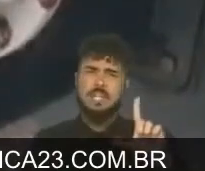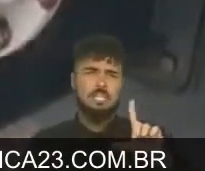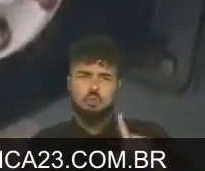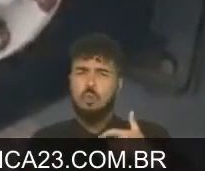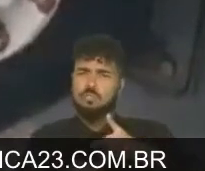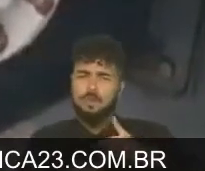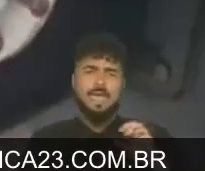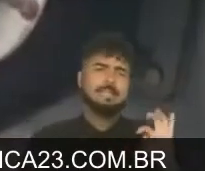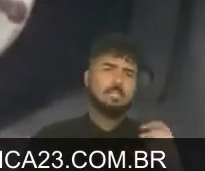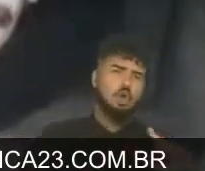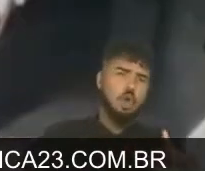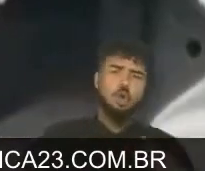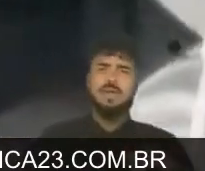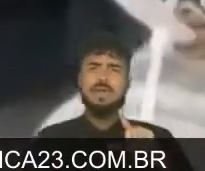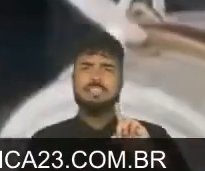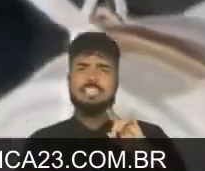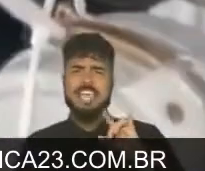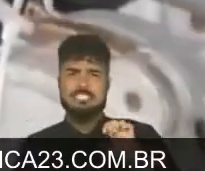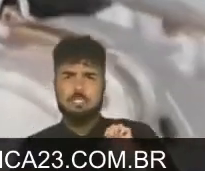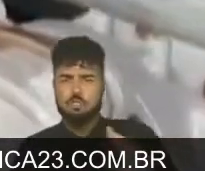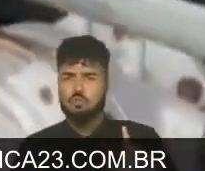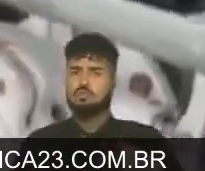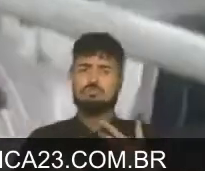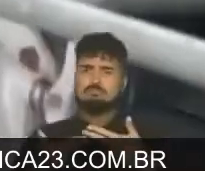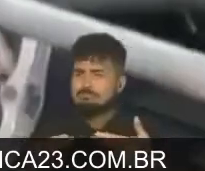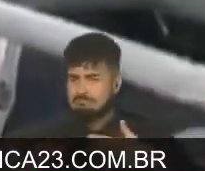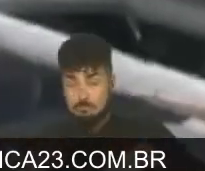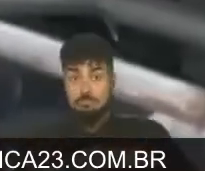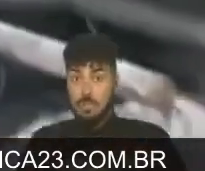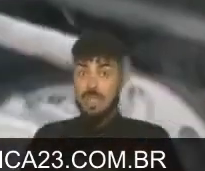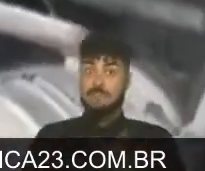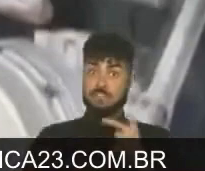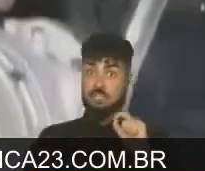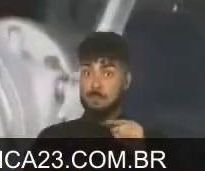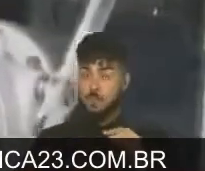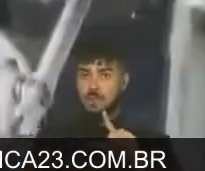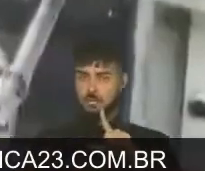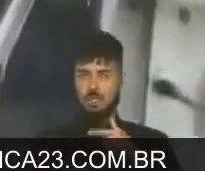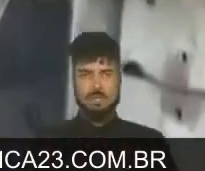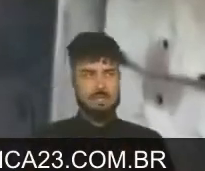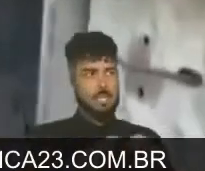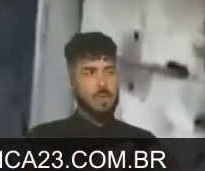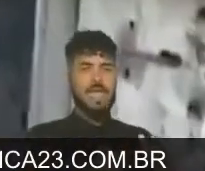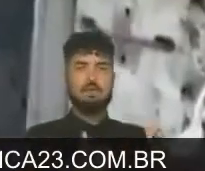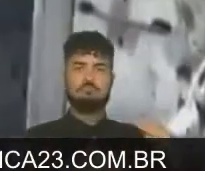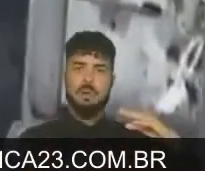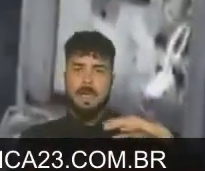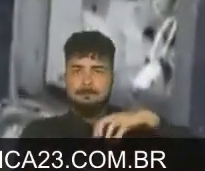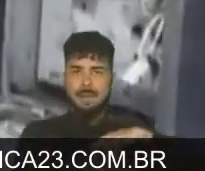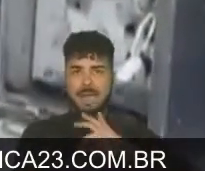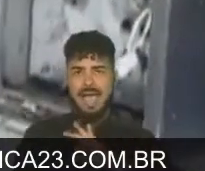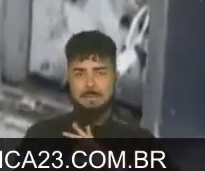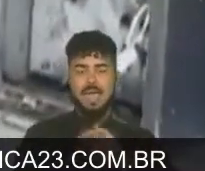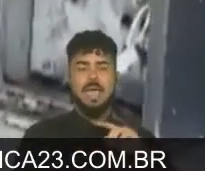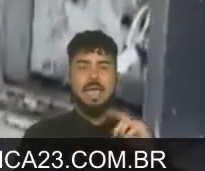diesel. Os primeiros 20 mil litros de etanol foram entregues ao Batalhão da Freguesia, na Zona Oeste. Segundo a